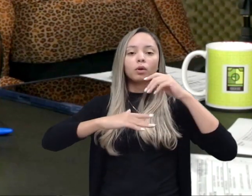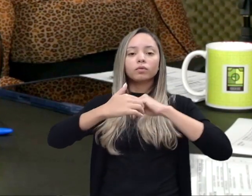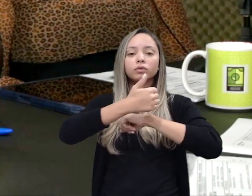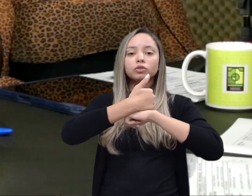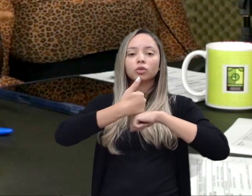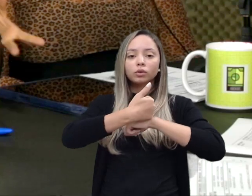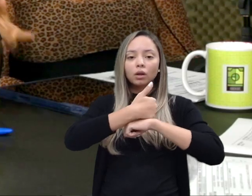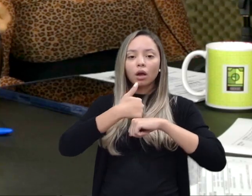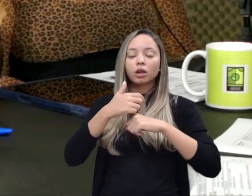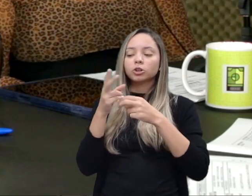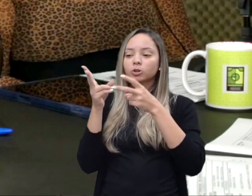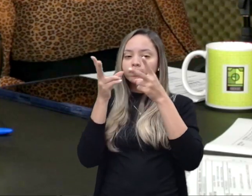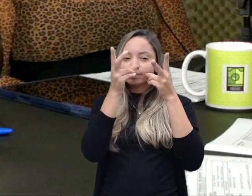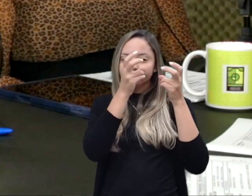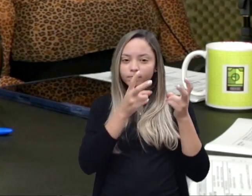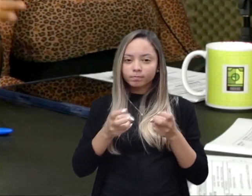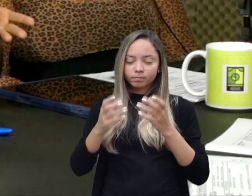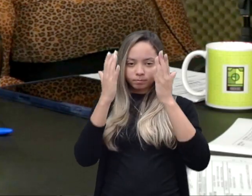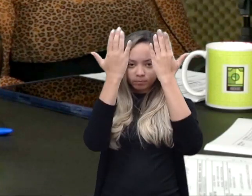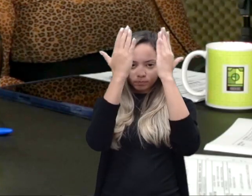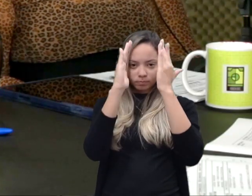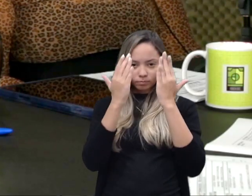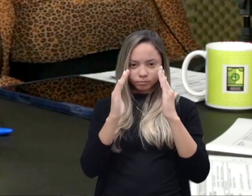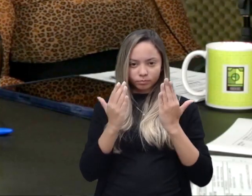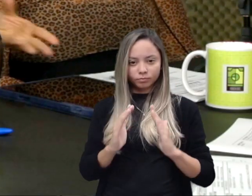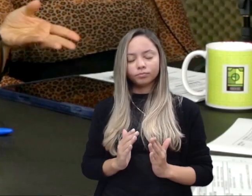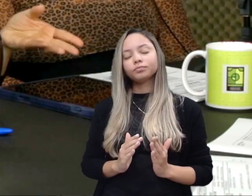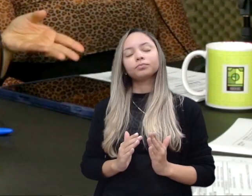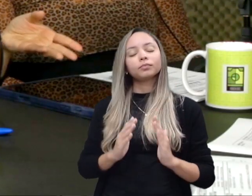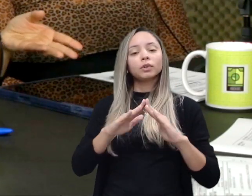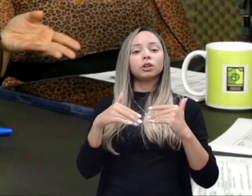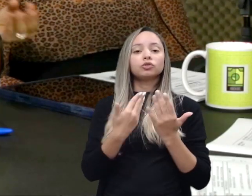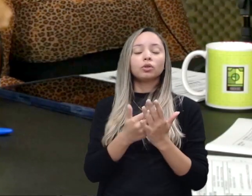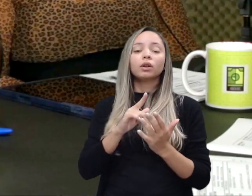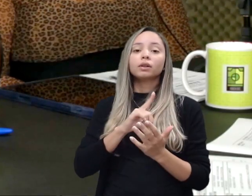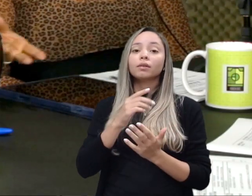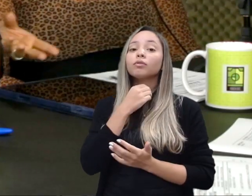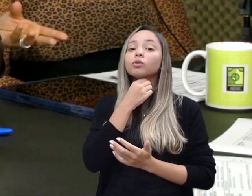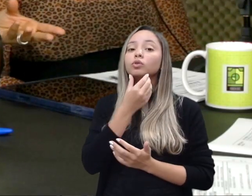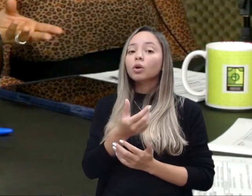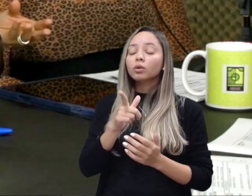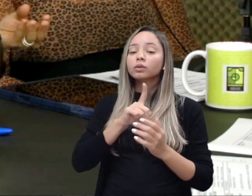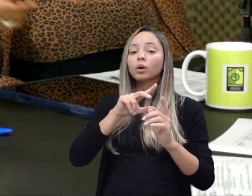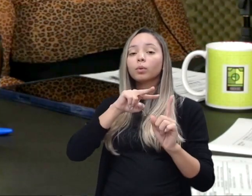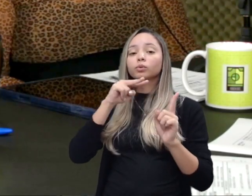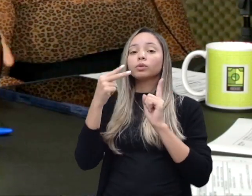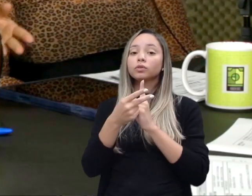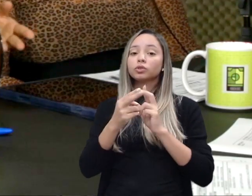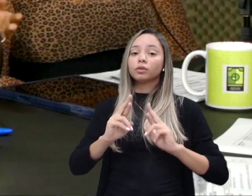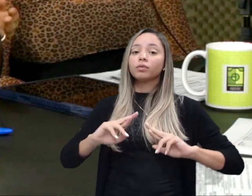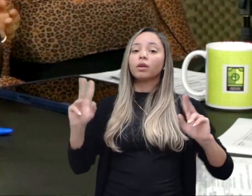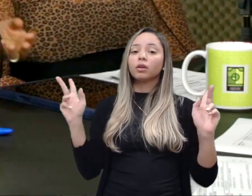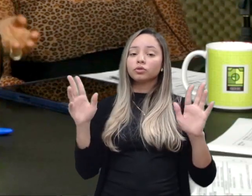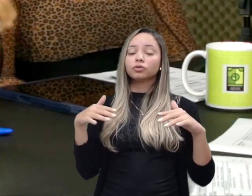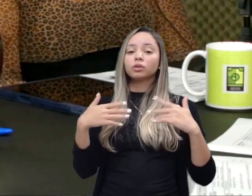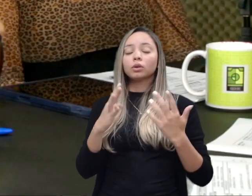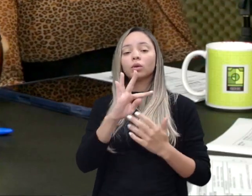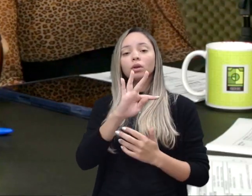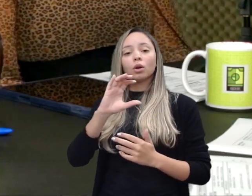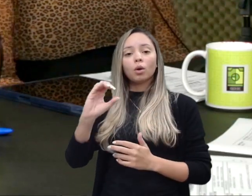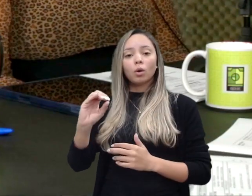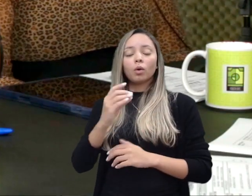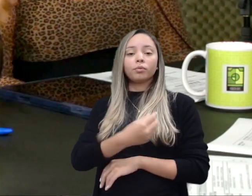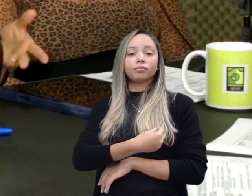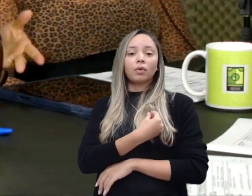super importante. Então, escolas que têm fonoaudiólogos têm um olhar diferente. E a terapia ocupacional está aí para